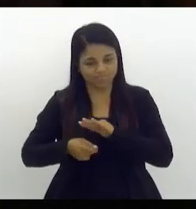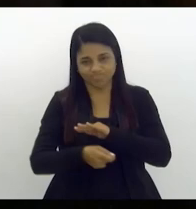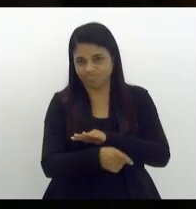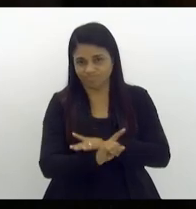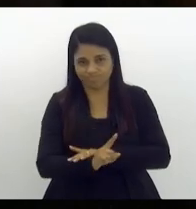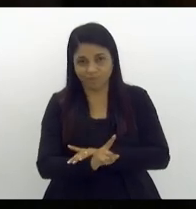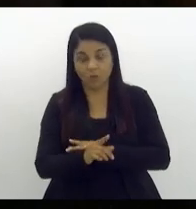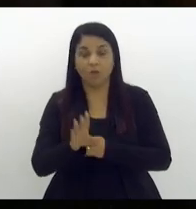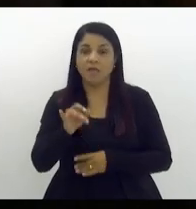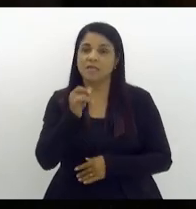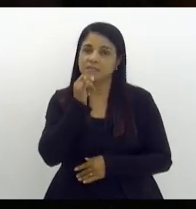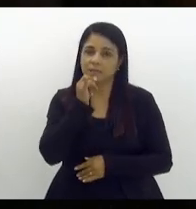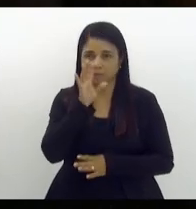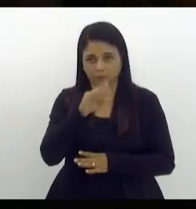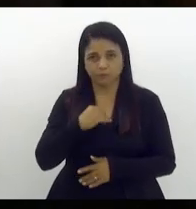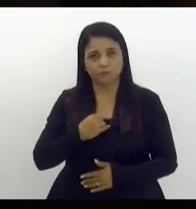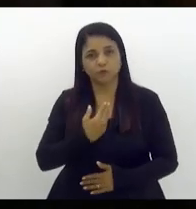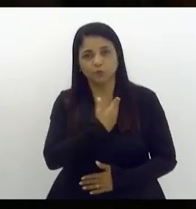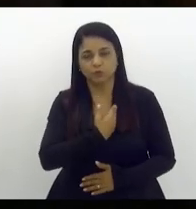na mão